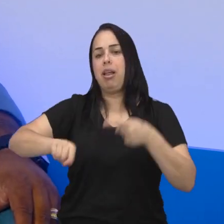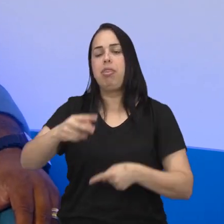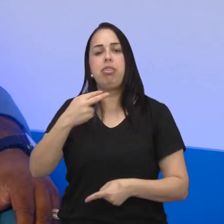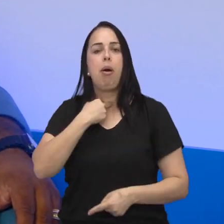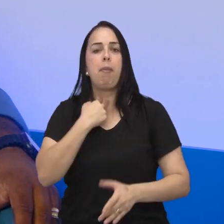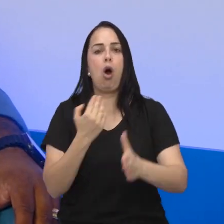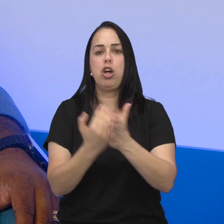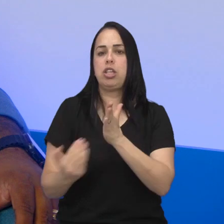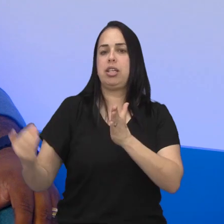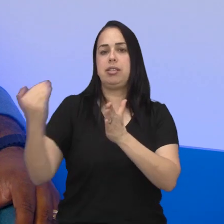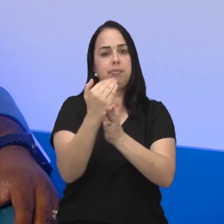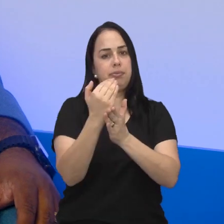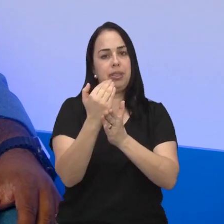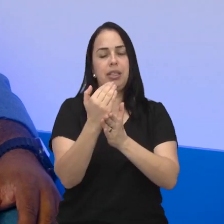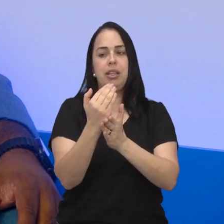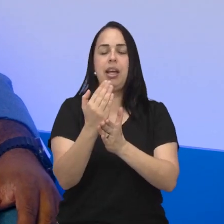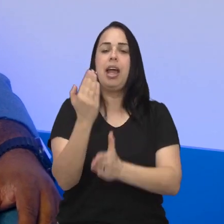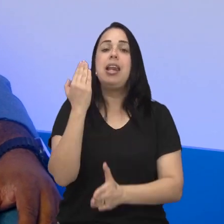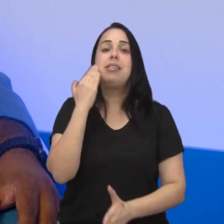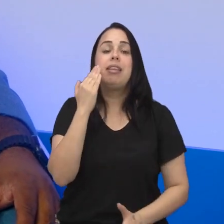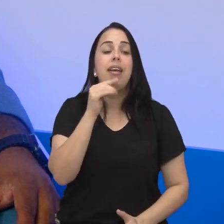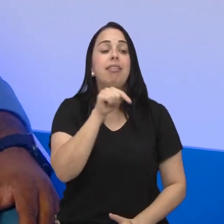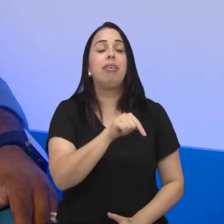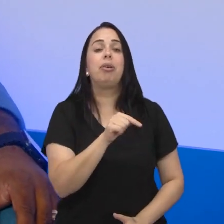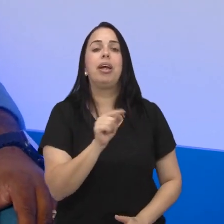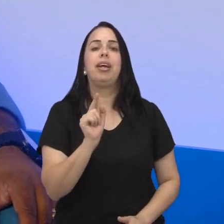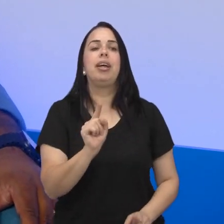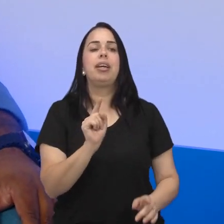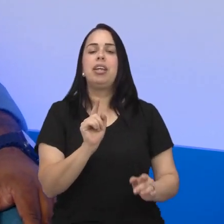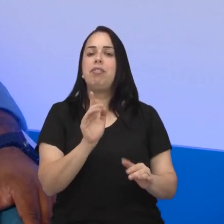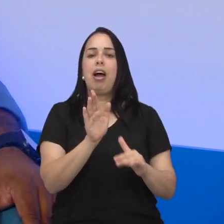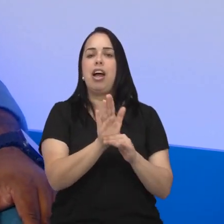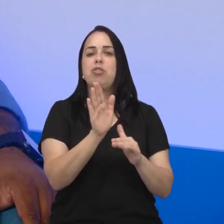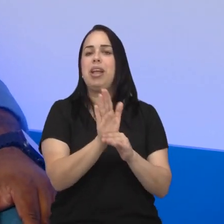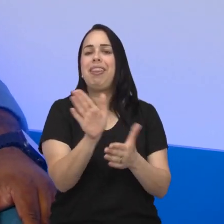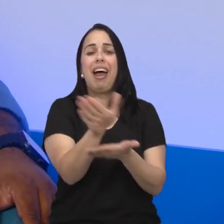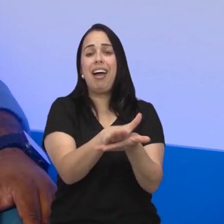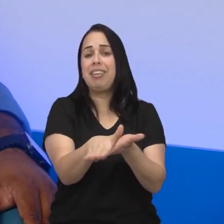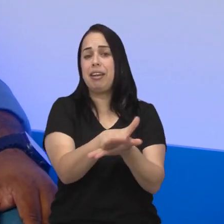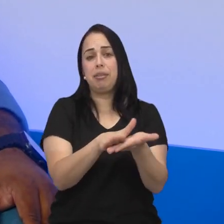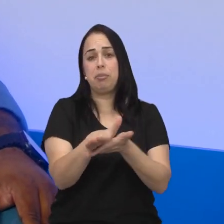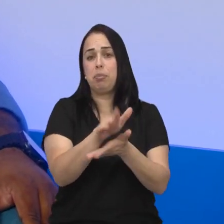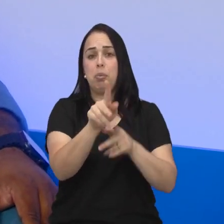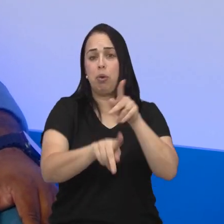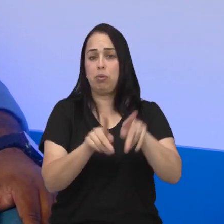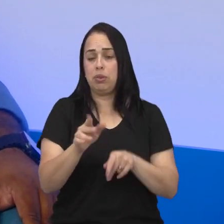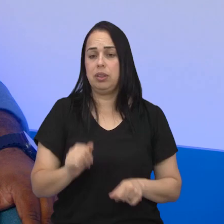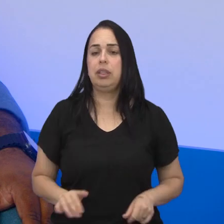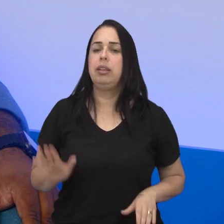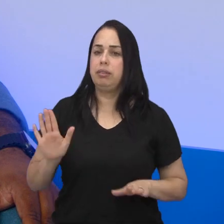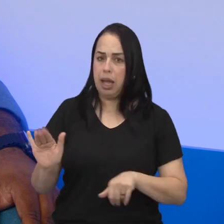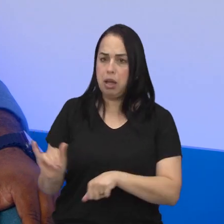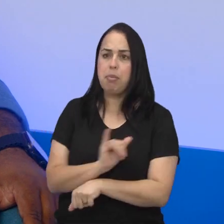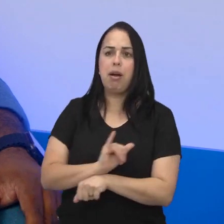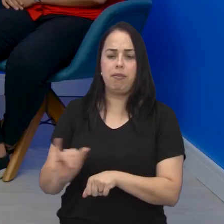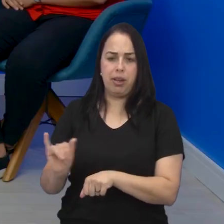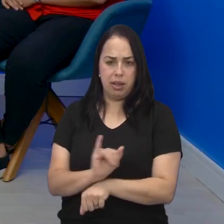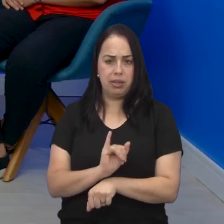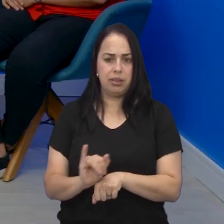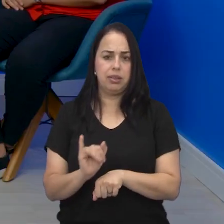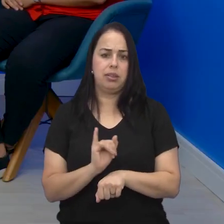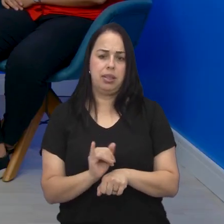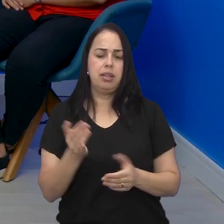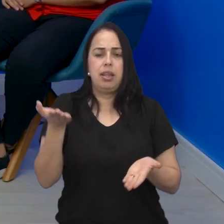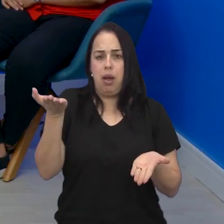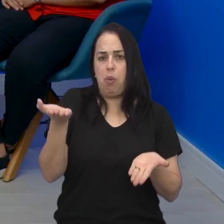tipos de aumentos abusivos, que eles entendem que não é bom para a população. Então, existe essa... Existem ferramentas,